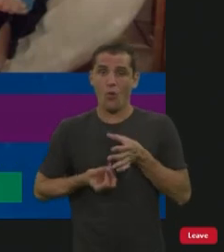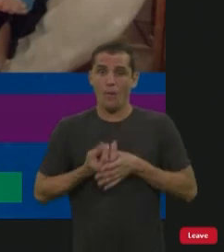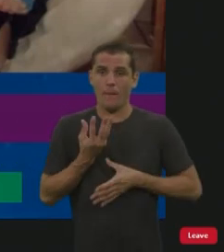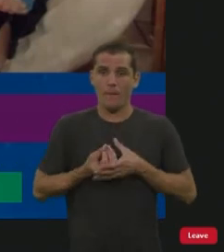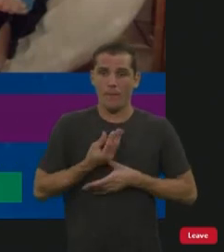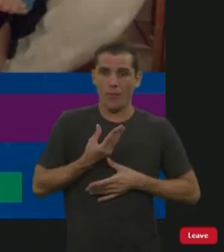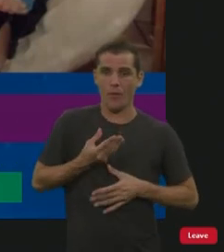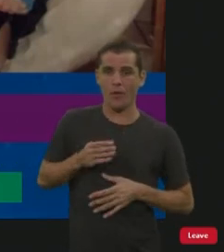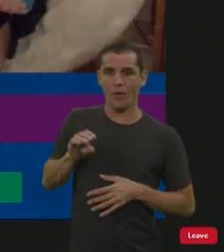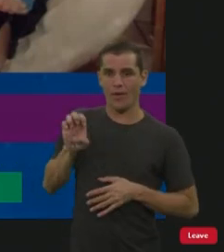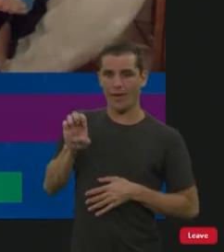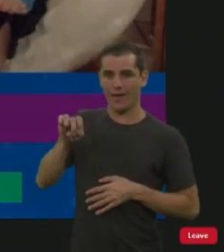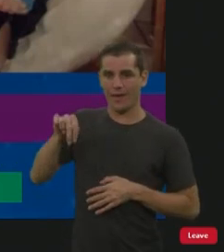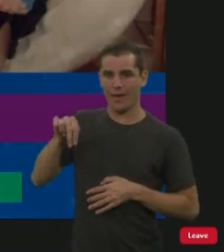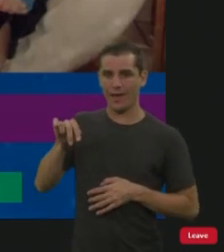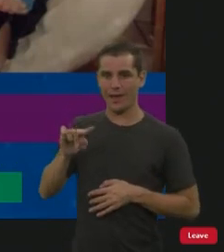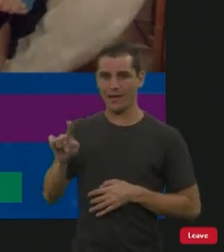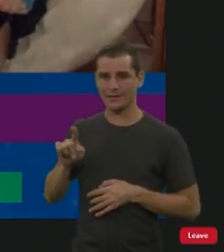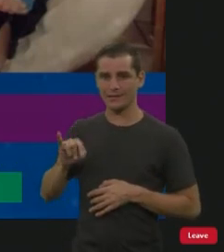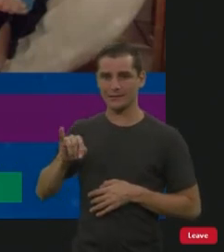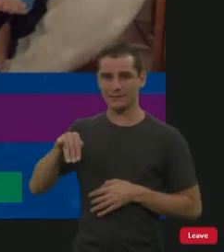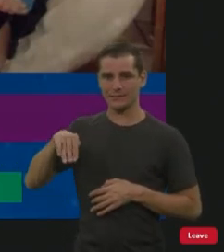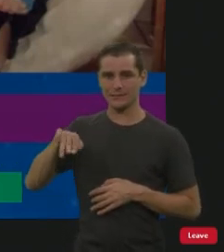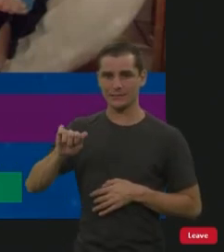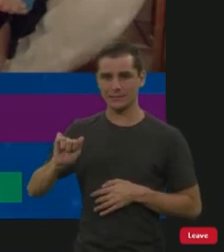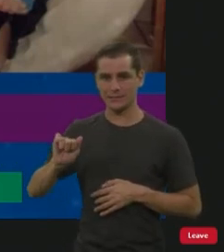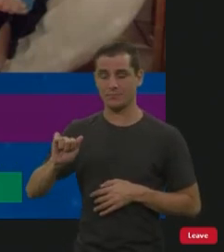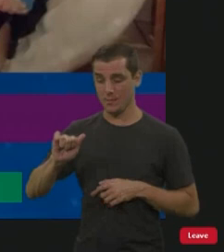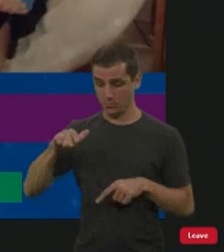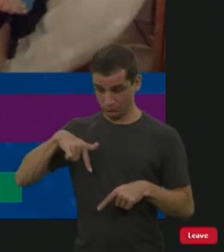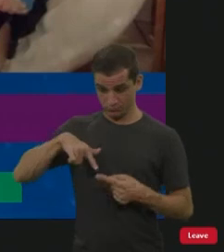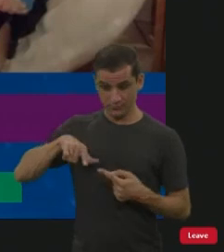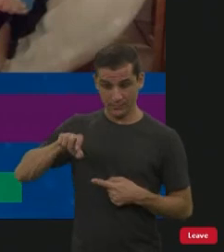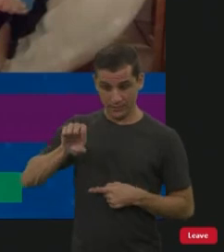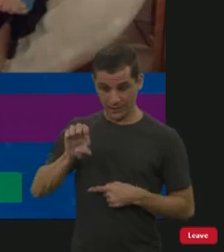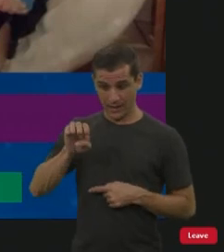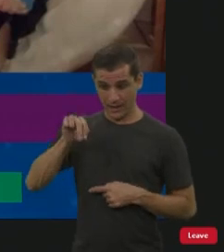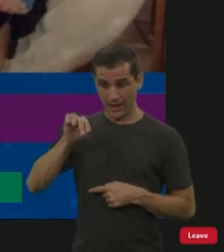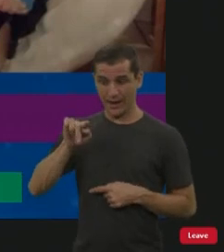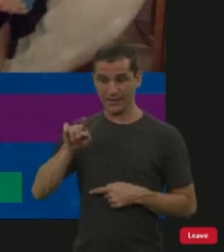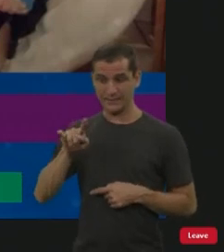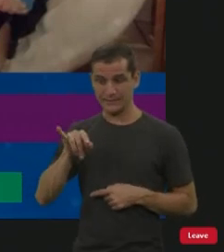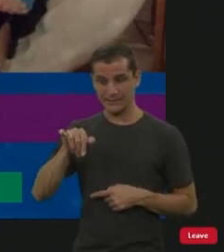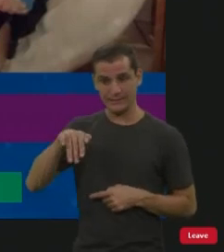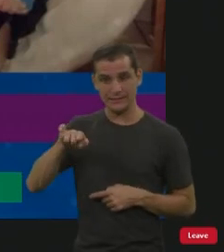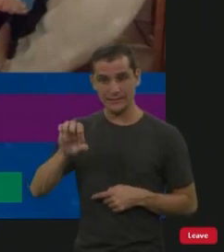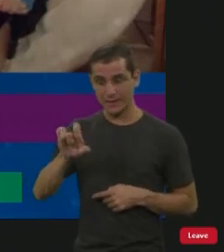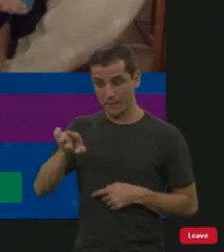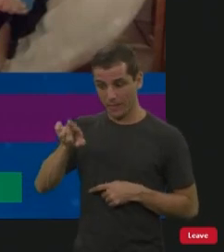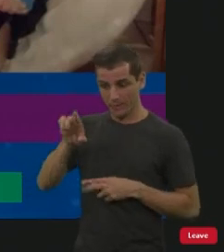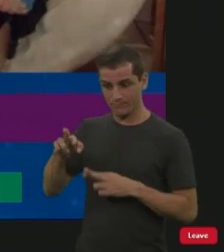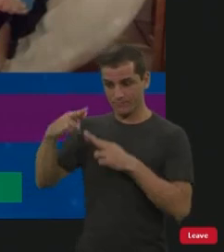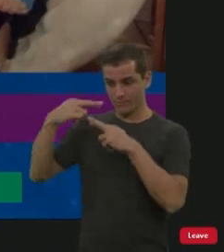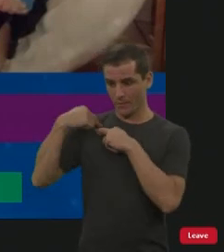Essas enzimas que são os grandes responsáveis,